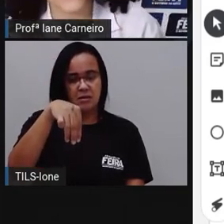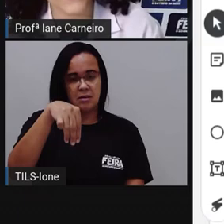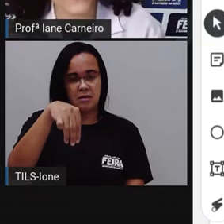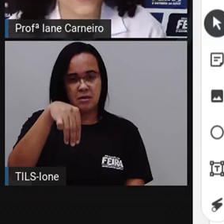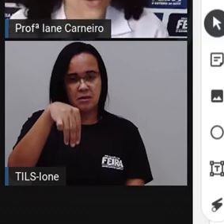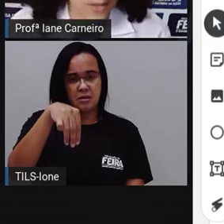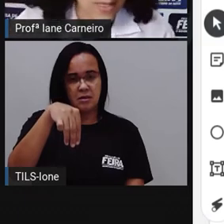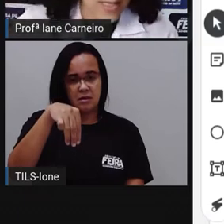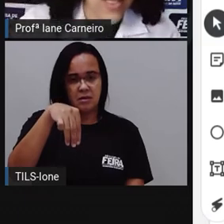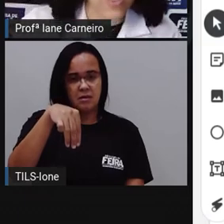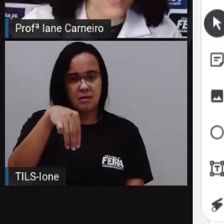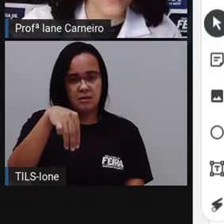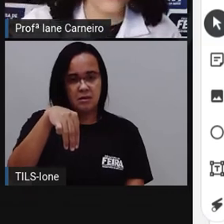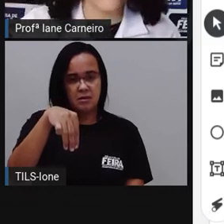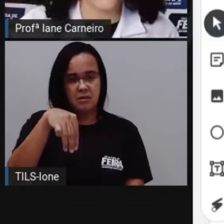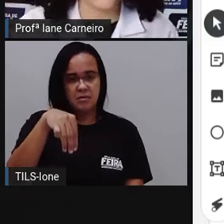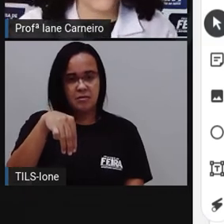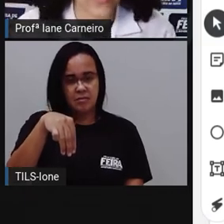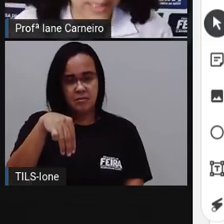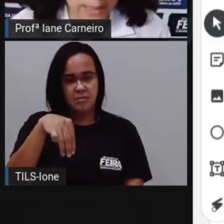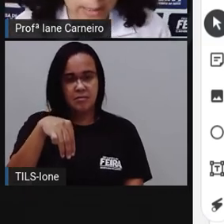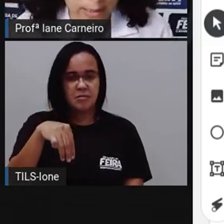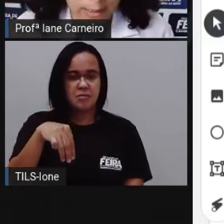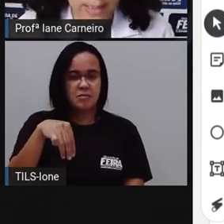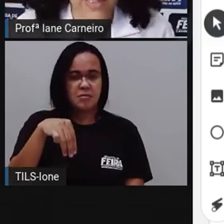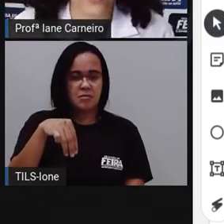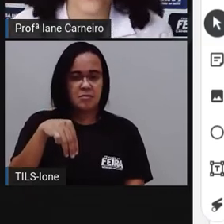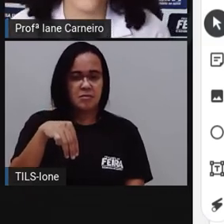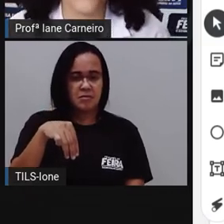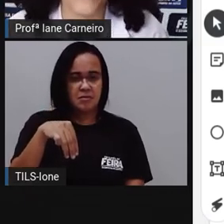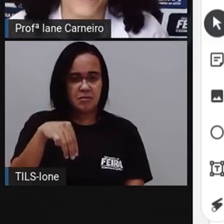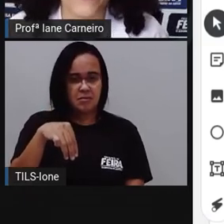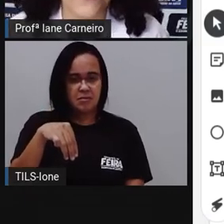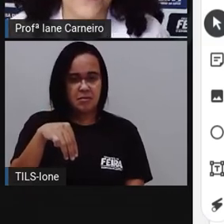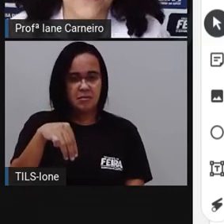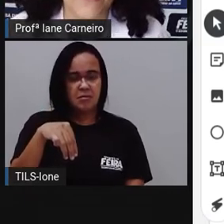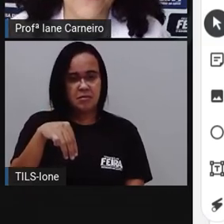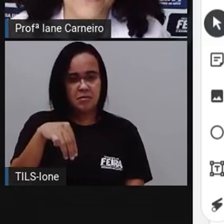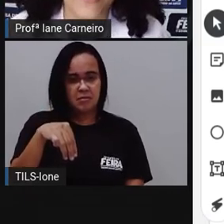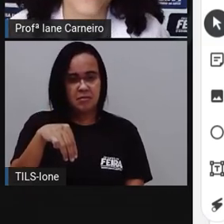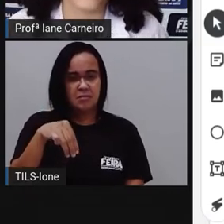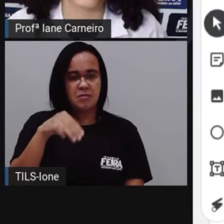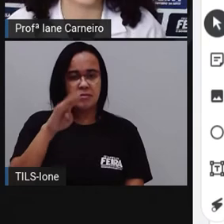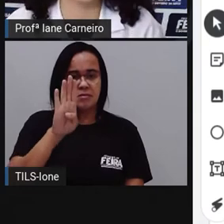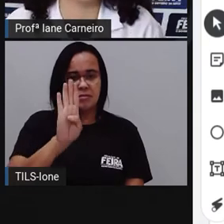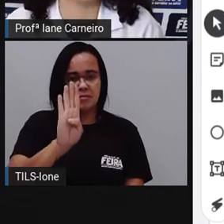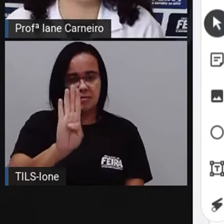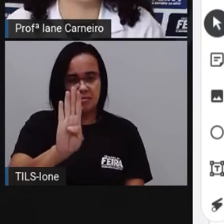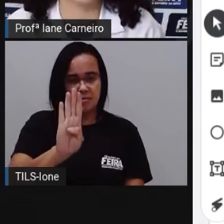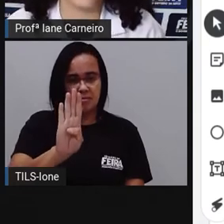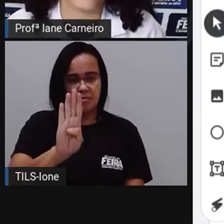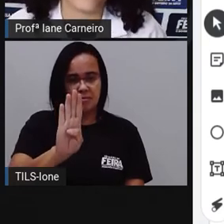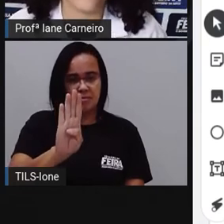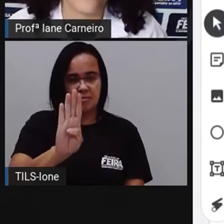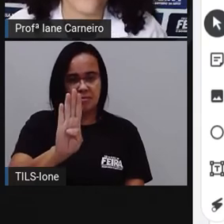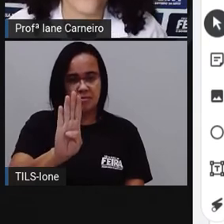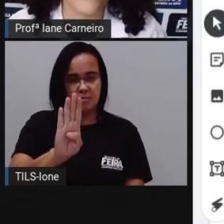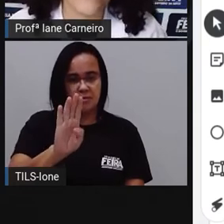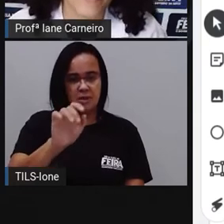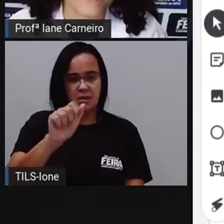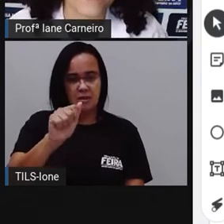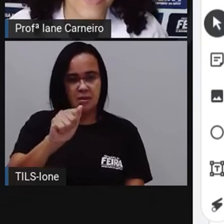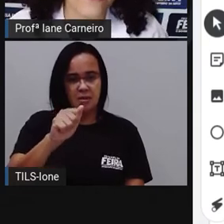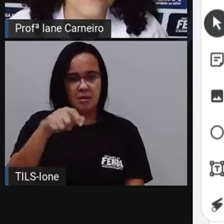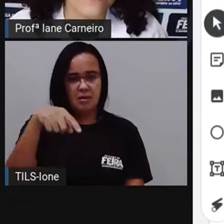uma regrinha, ó, que antes de uma letrinha, ó, do P e do B, vai vir a letra,